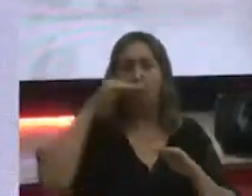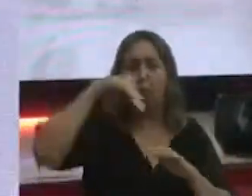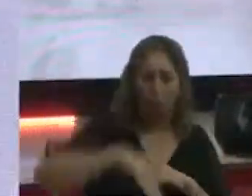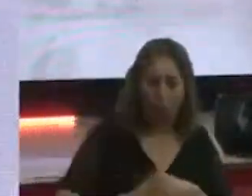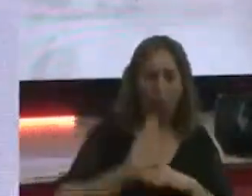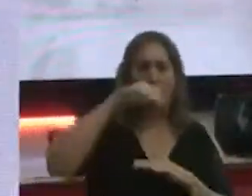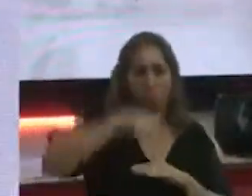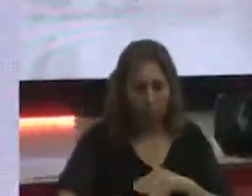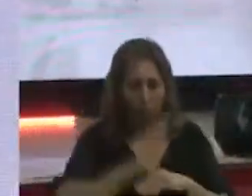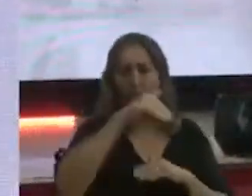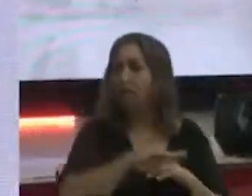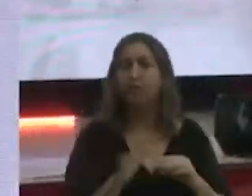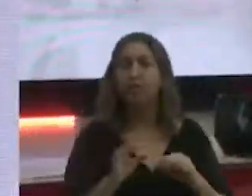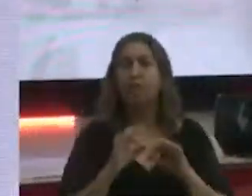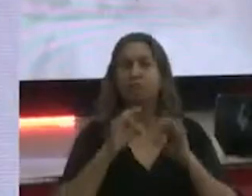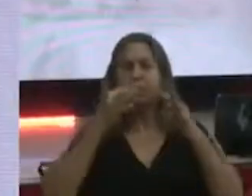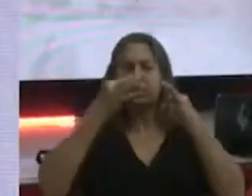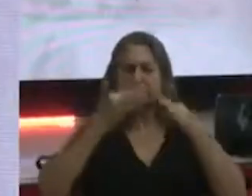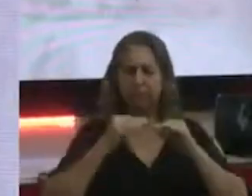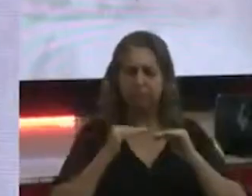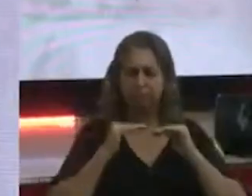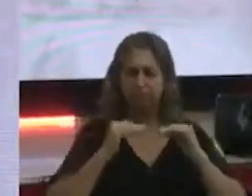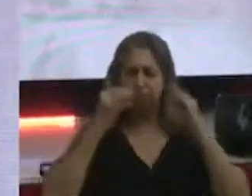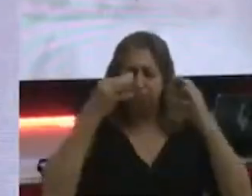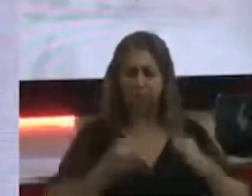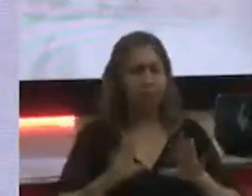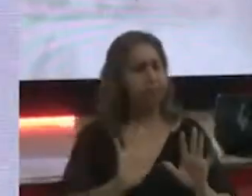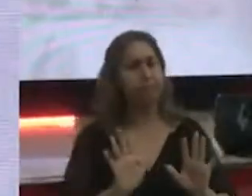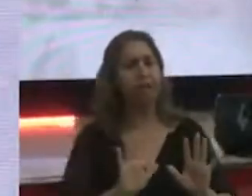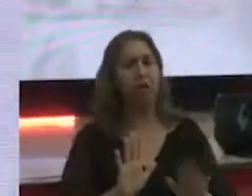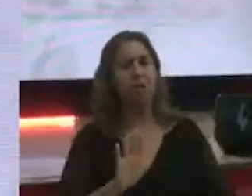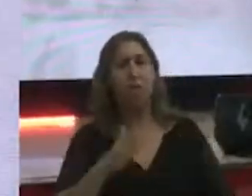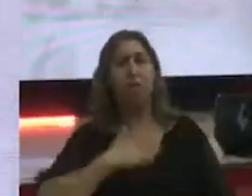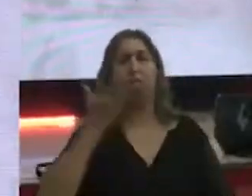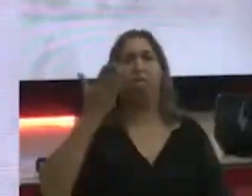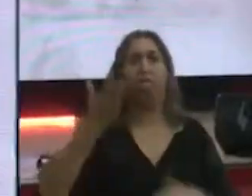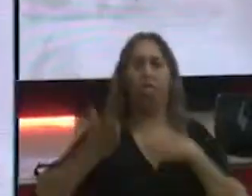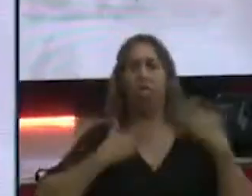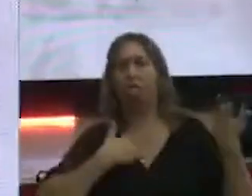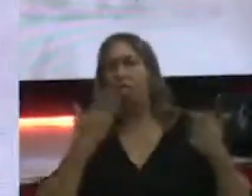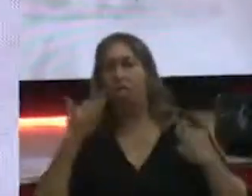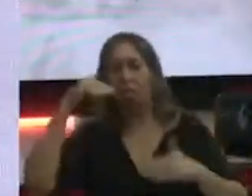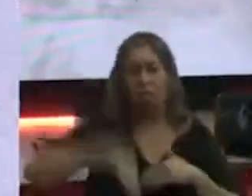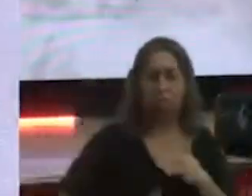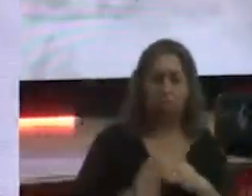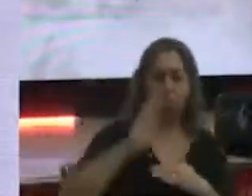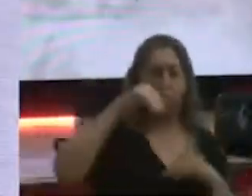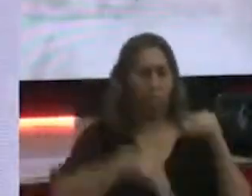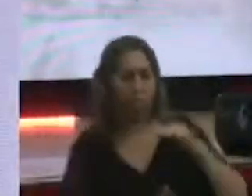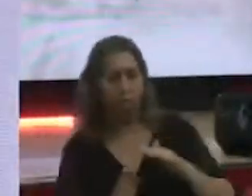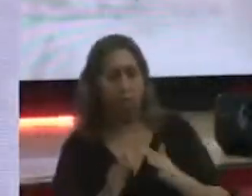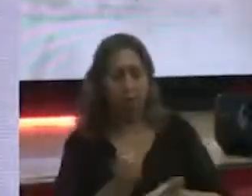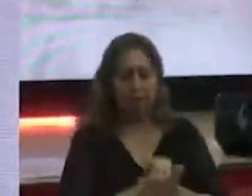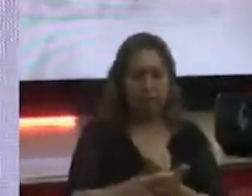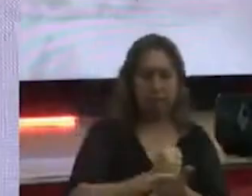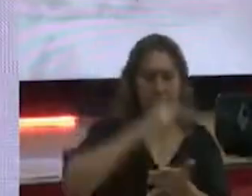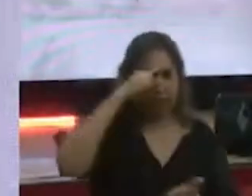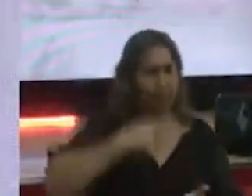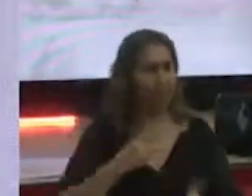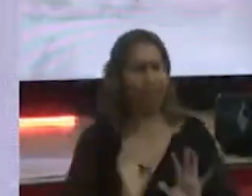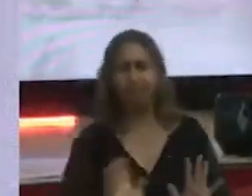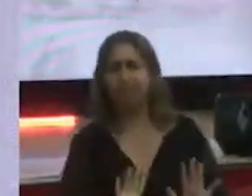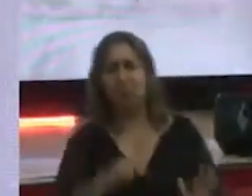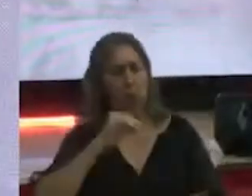sabe lidar com elas porque elas são sempre uma surpresa elas não conseguem dominar as suas